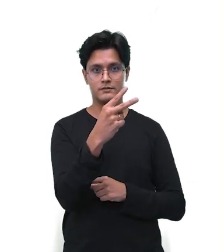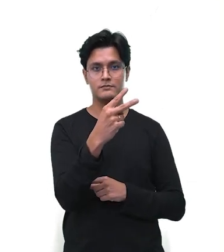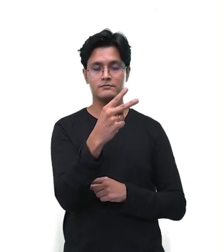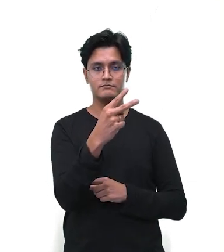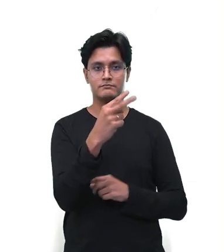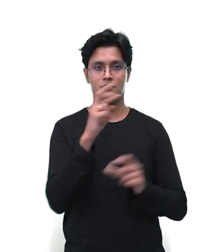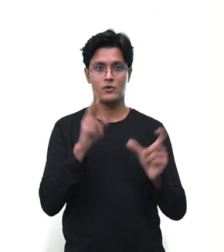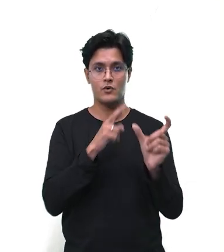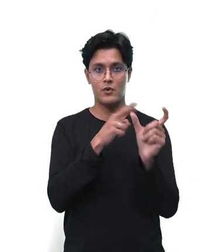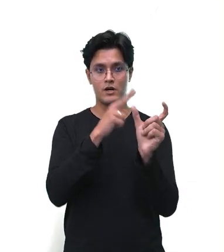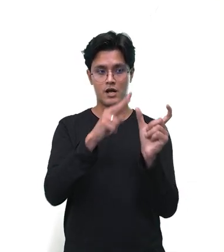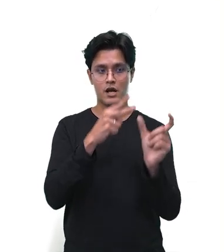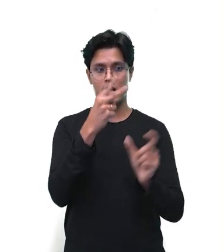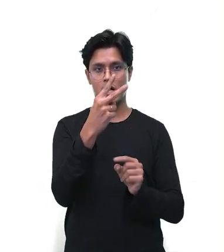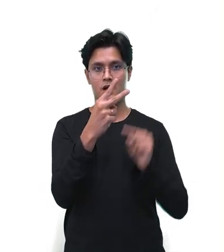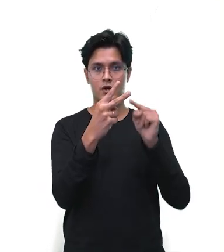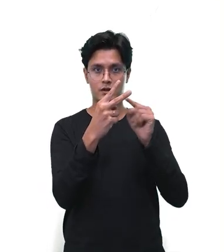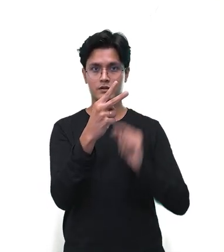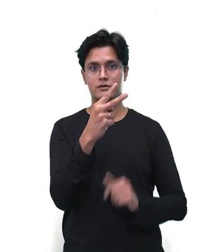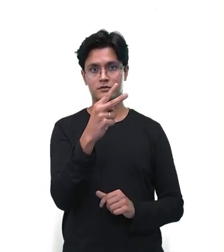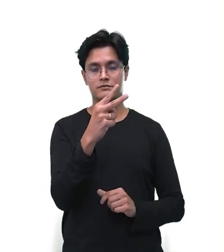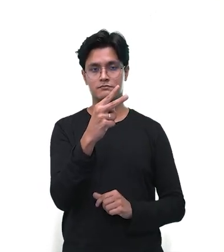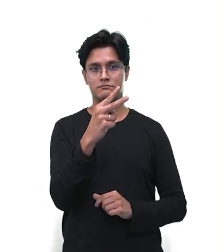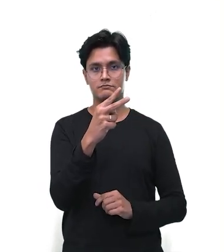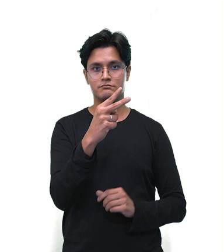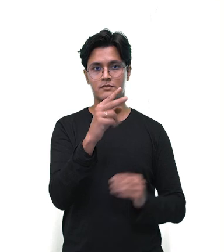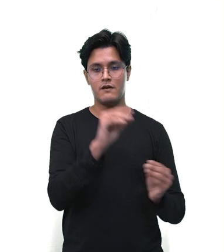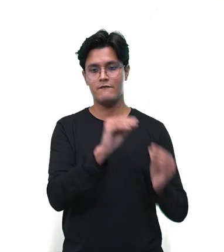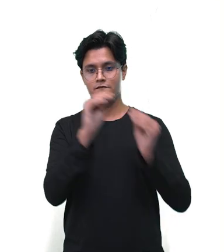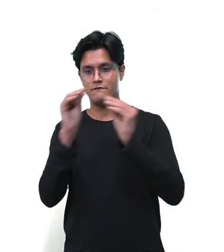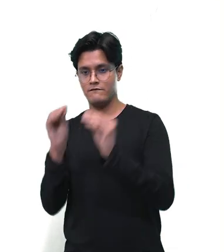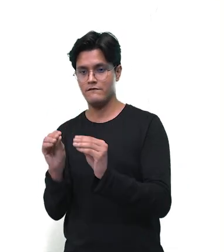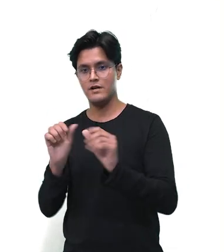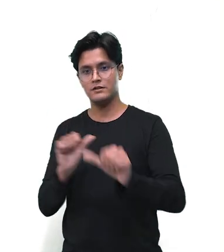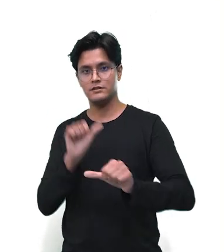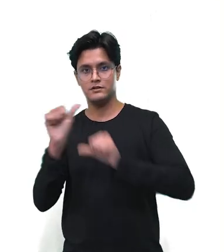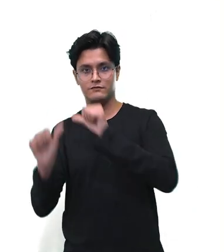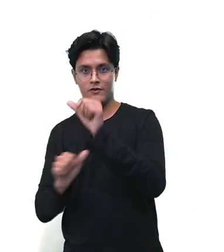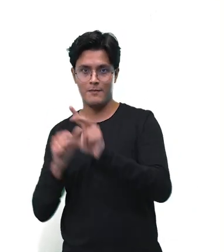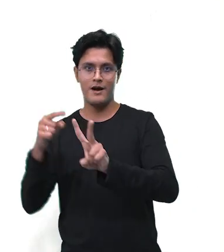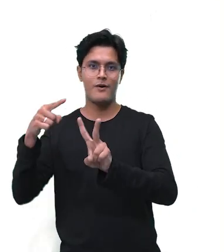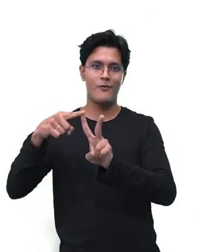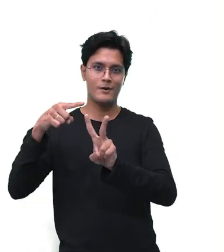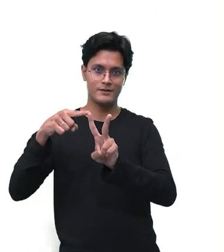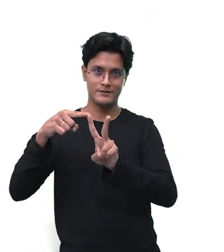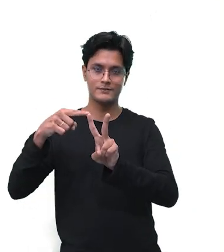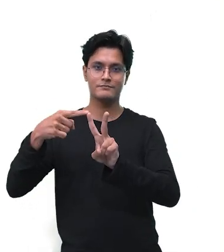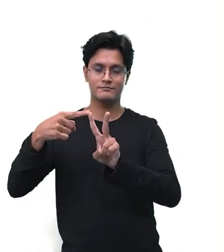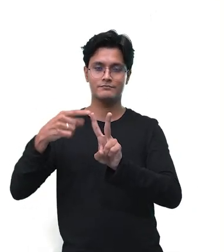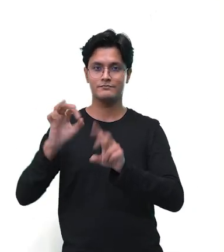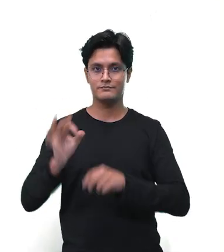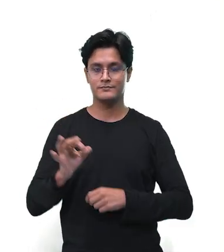minha incógnita, ele foi transformado em uma raiz quadrada, tá certo?